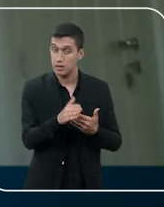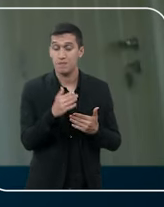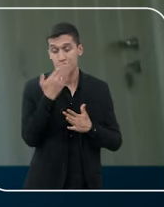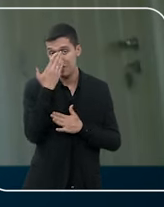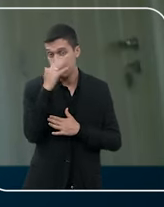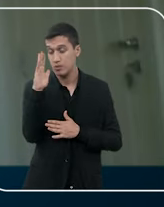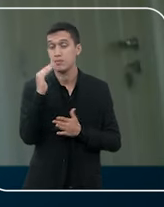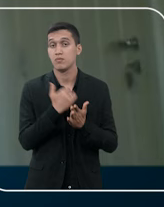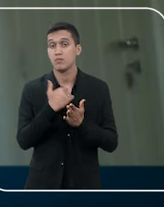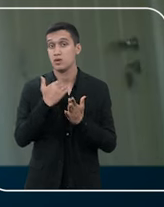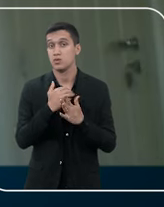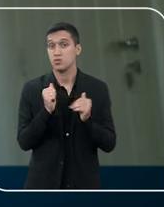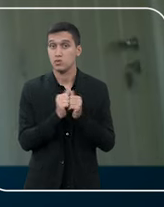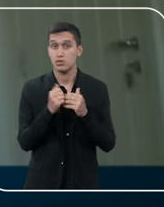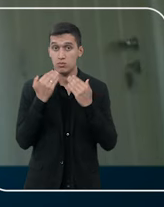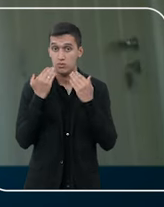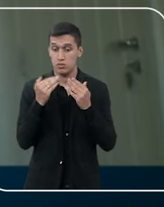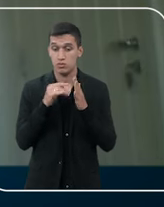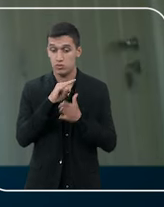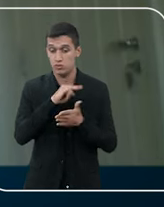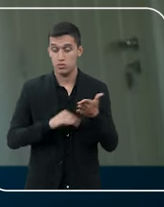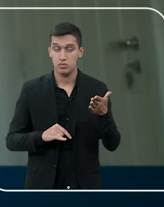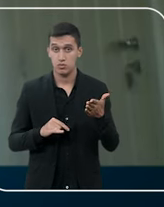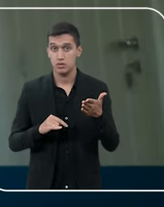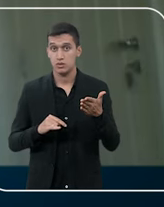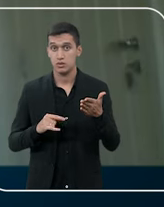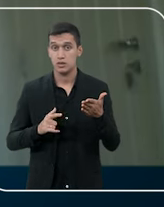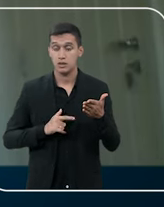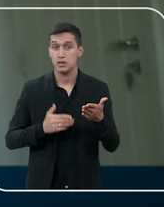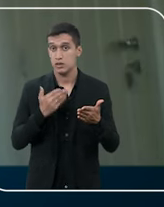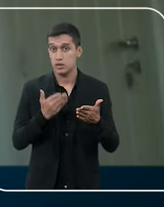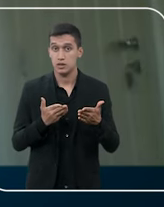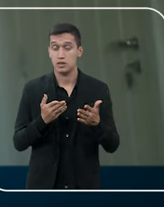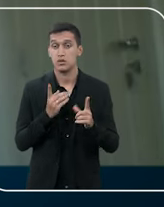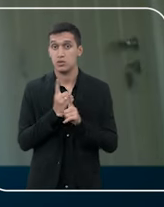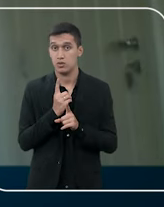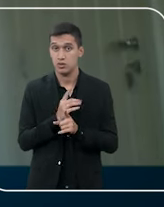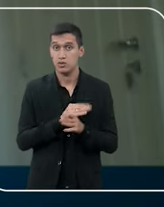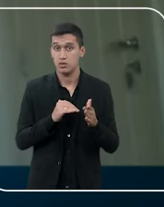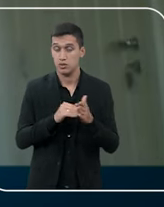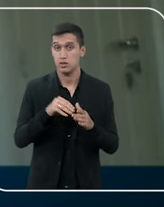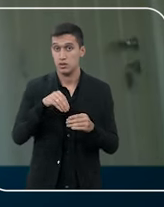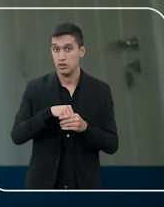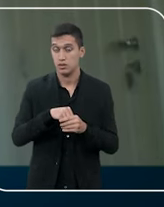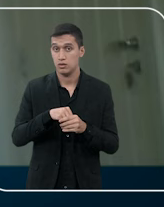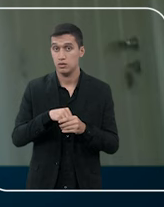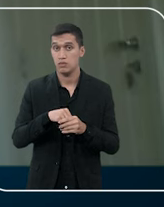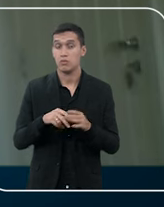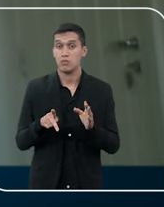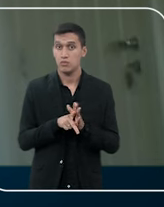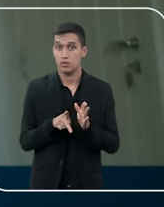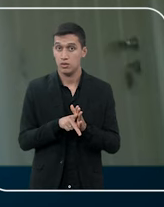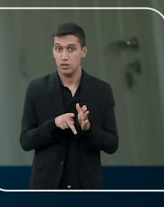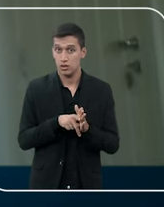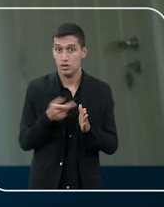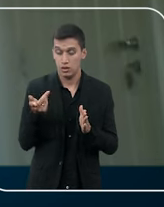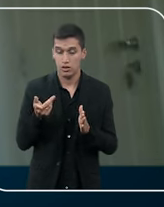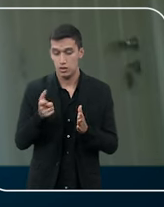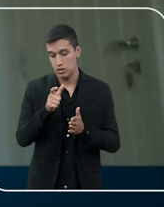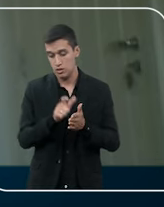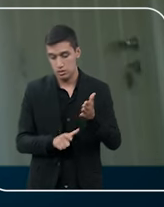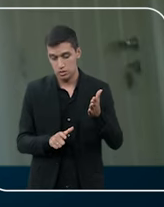com a prova documental, né, que estaria ali dentro do prontuário,